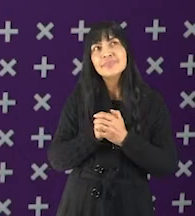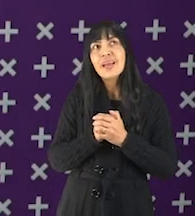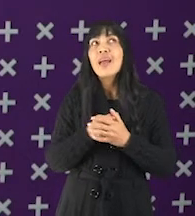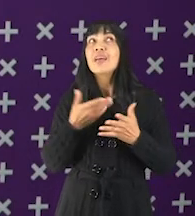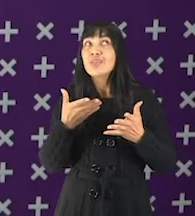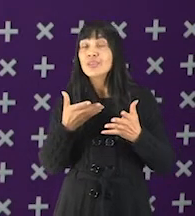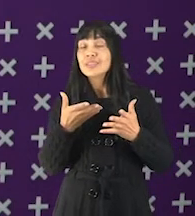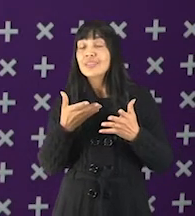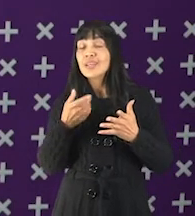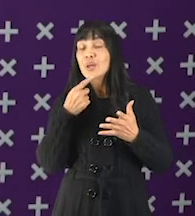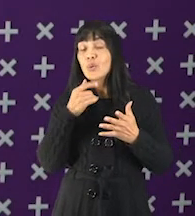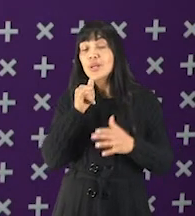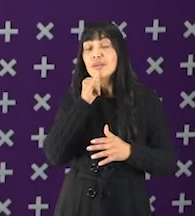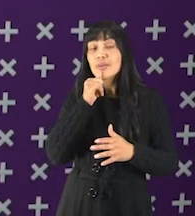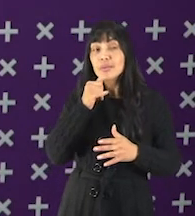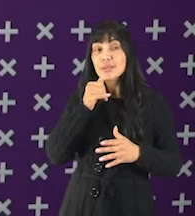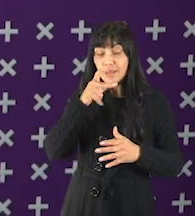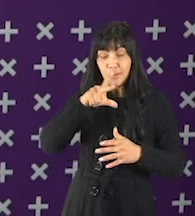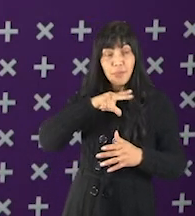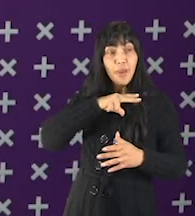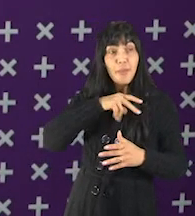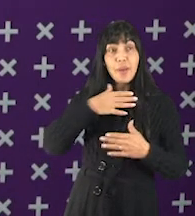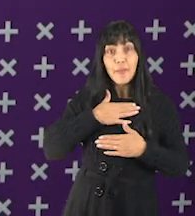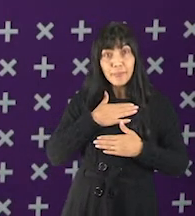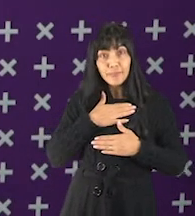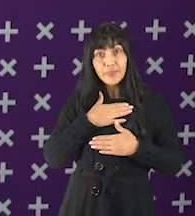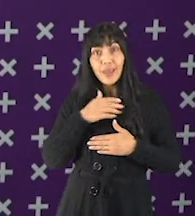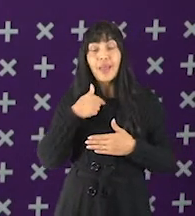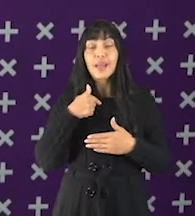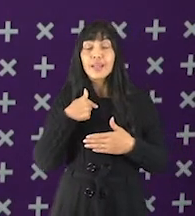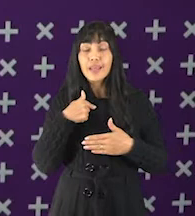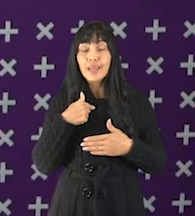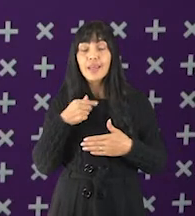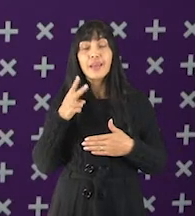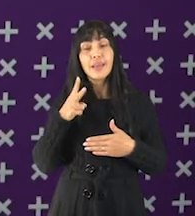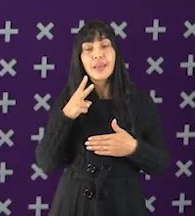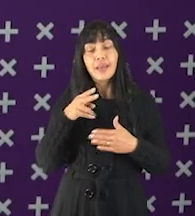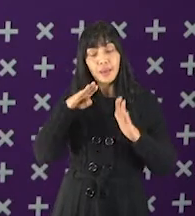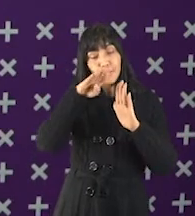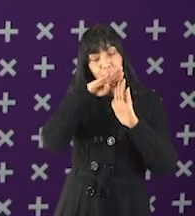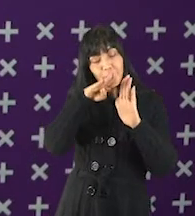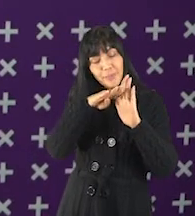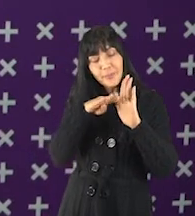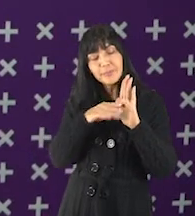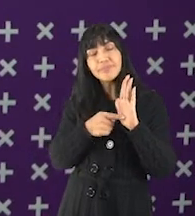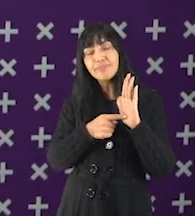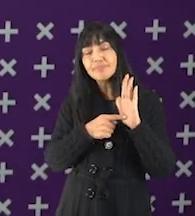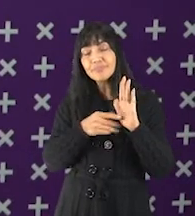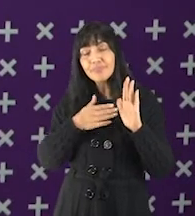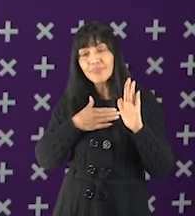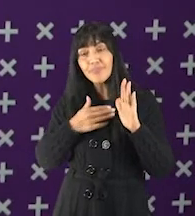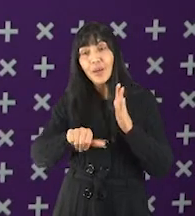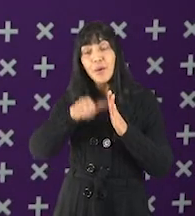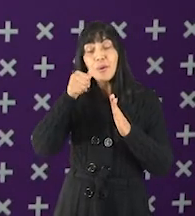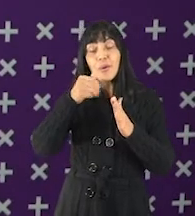Se você me permitir, eu gostaria de dar um exemplo pessoal que eu acho que resume o que significa melhoria contínua no core mesmo, né? Eu, no primeiro treinamento que fiz na Tetra